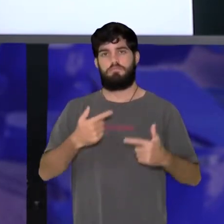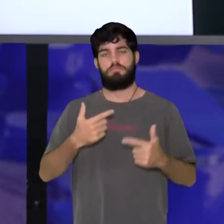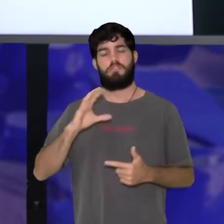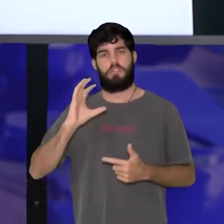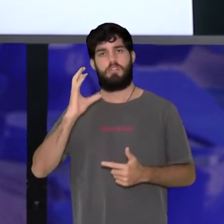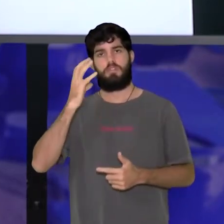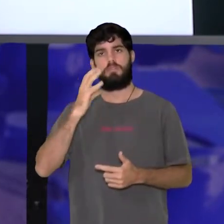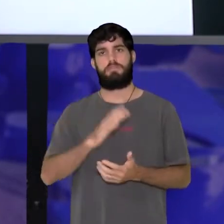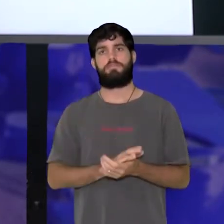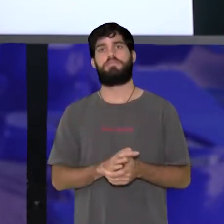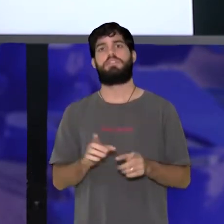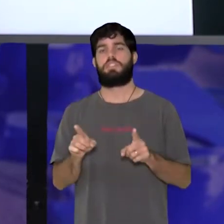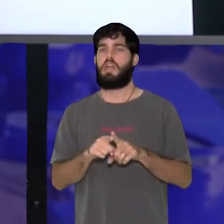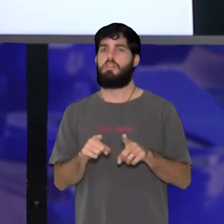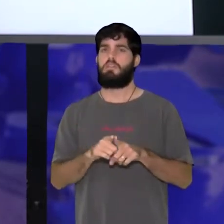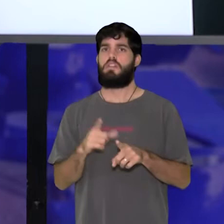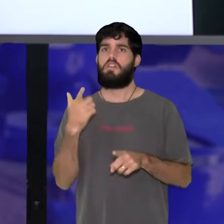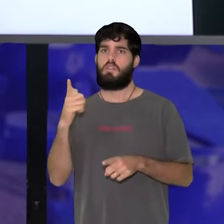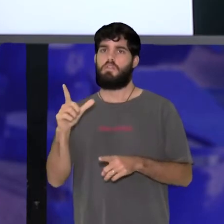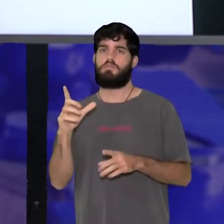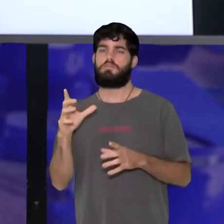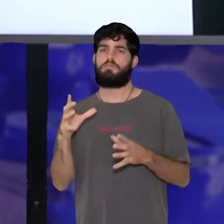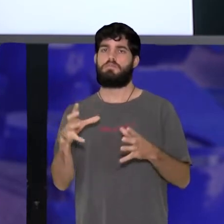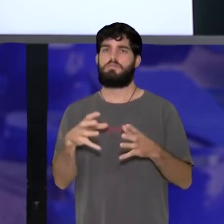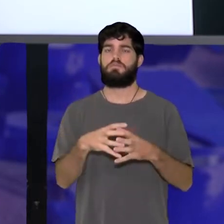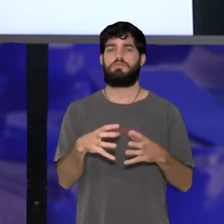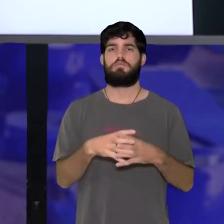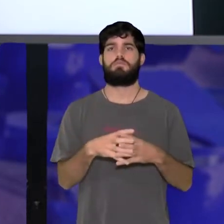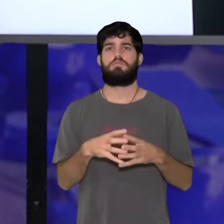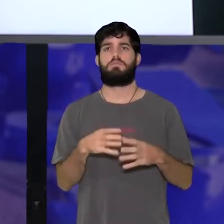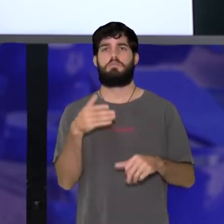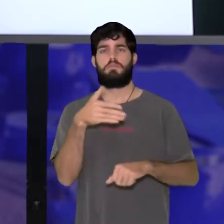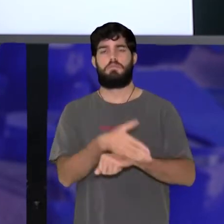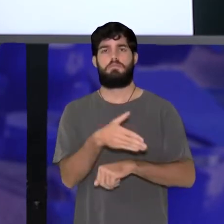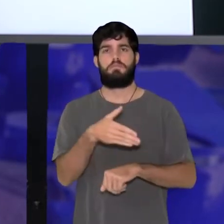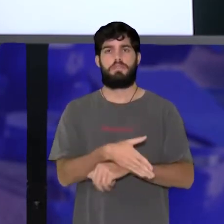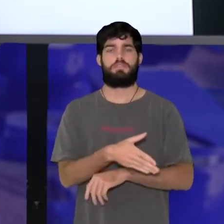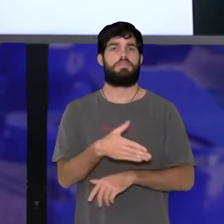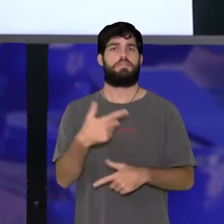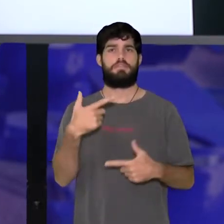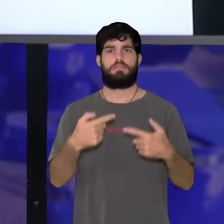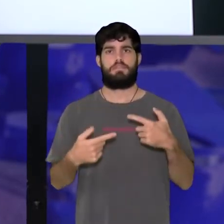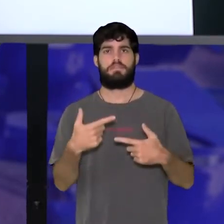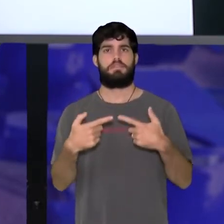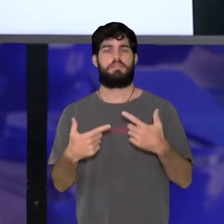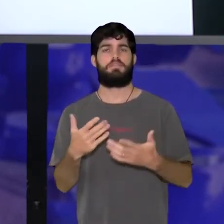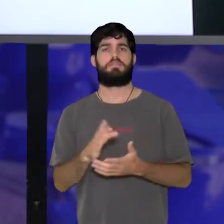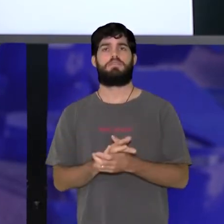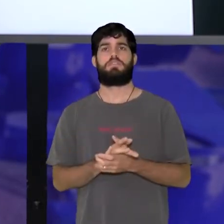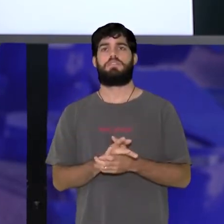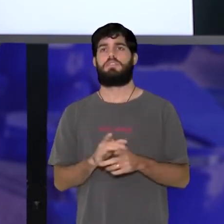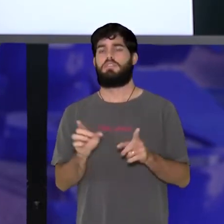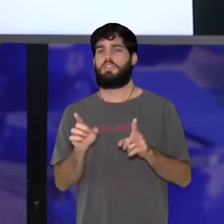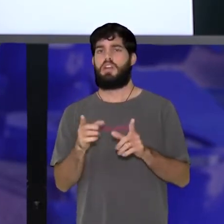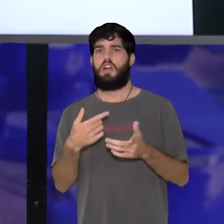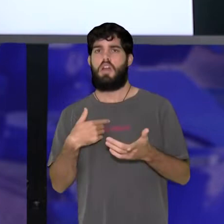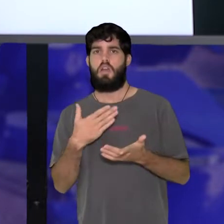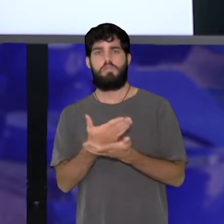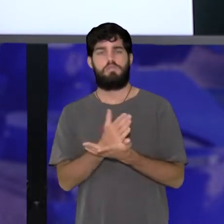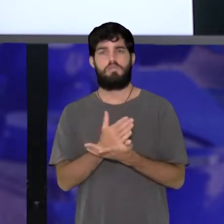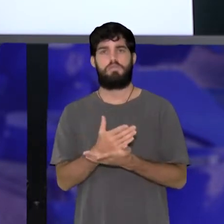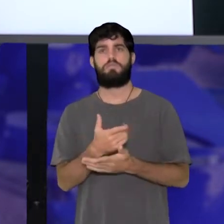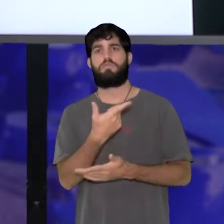claro que outras nações participaram de guerras, nações que inclusive recebiam ajuda dos